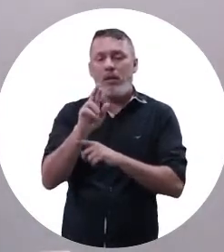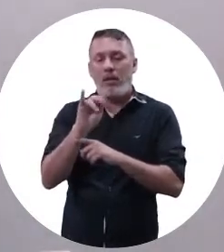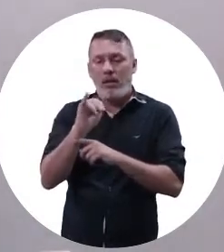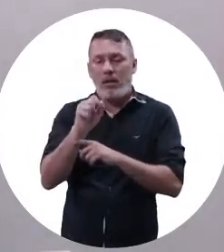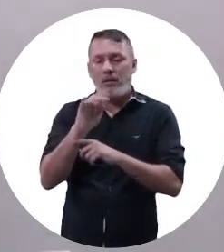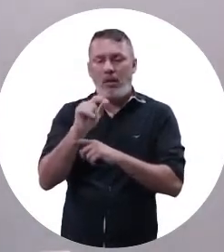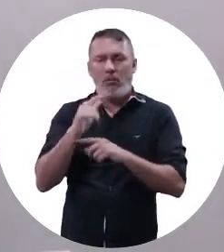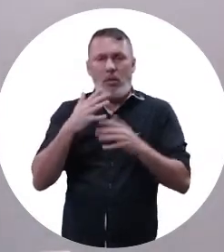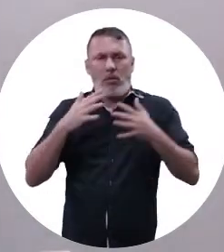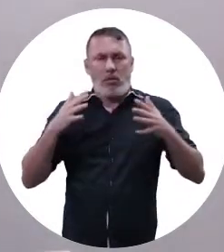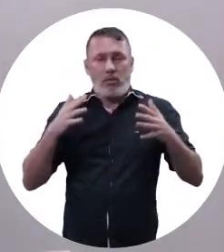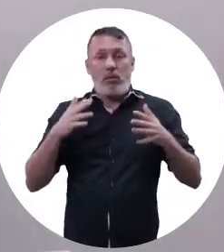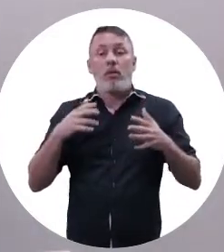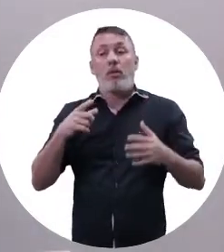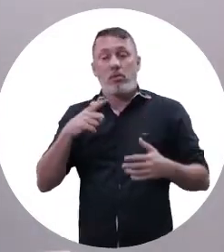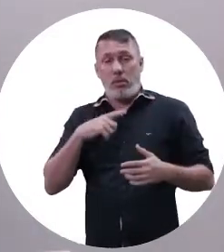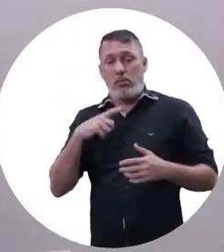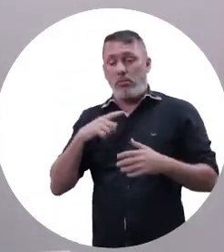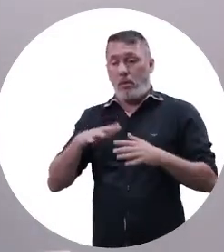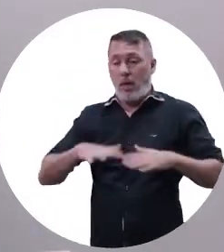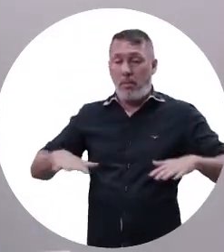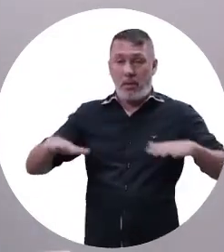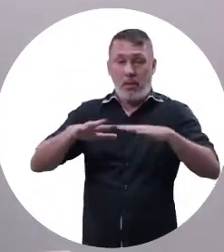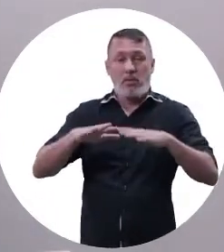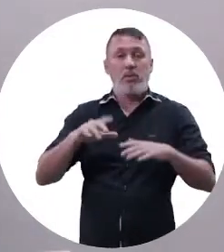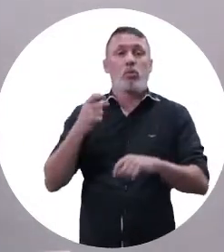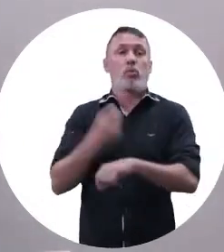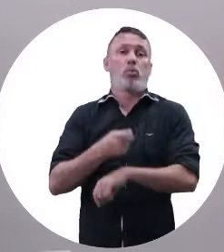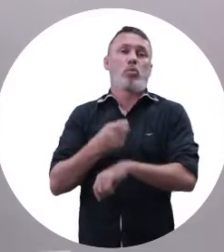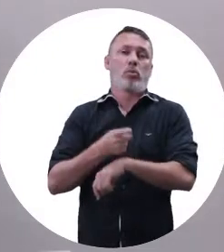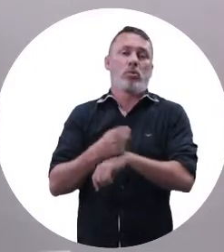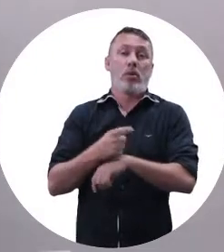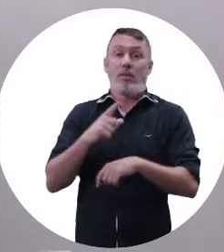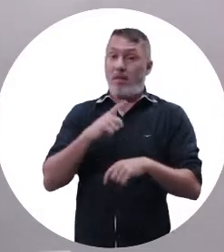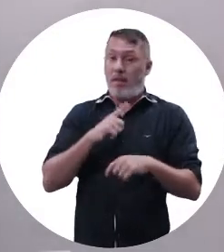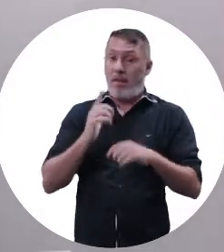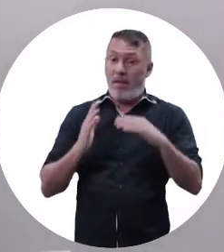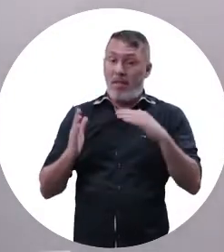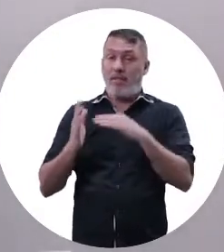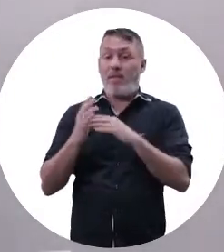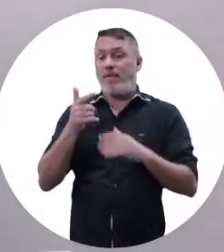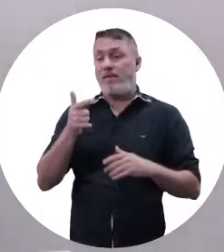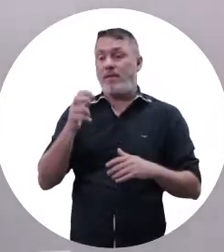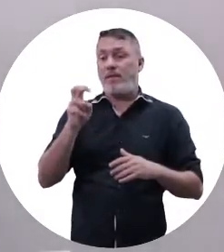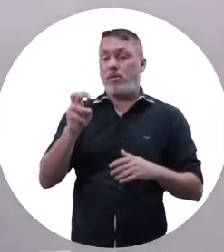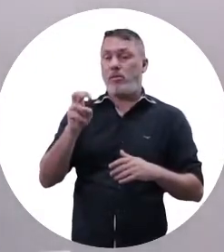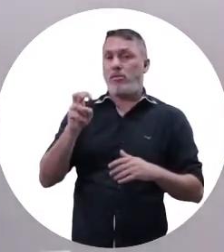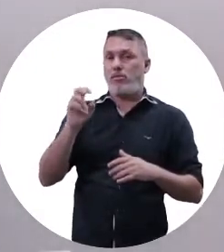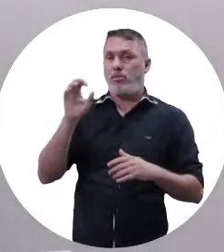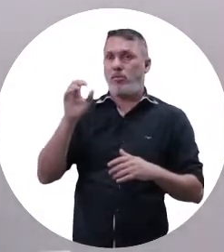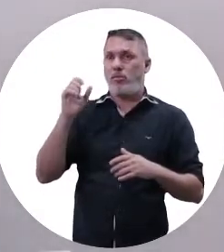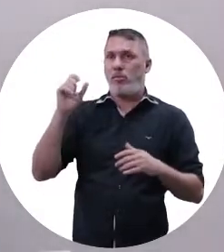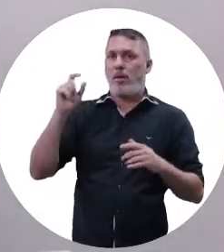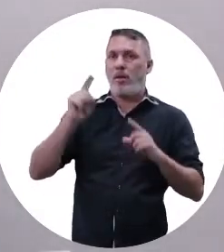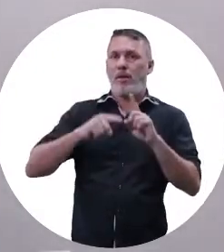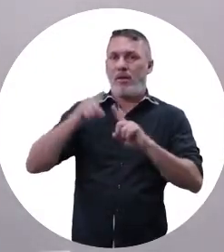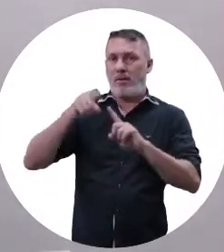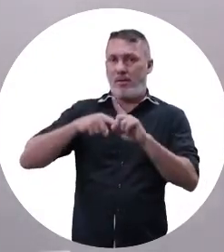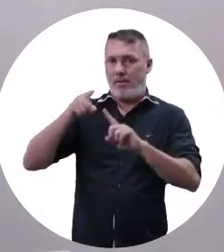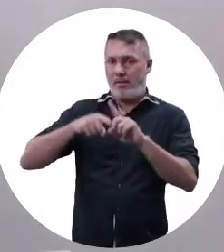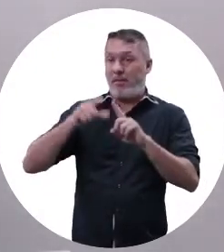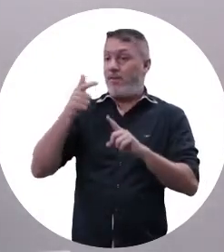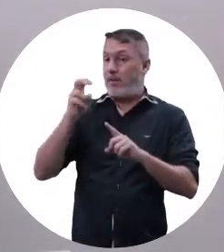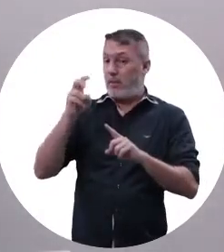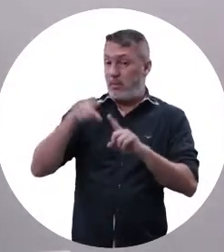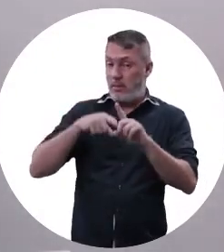São sólidos à temperatura ambiente. A 25 graus Celsius, todos os compostos iônicos têm como características de serem